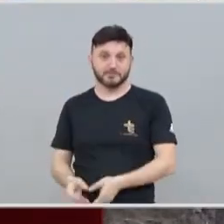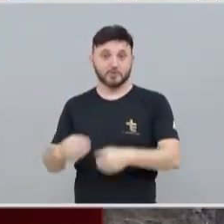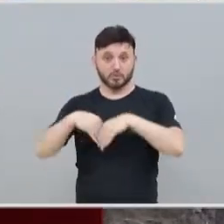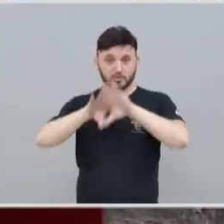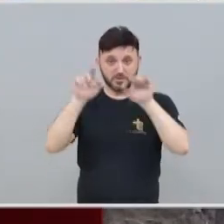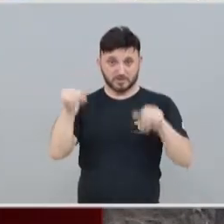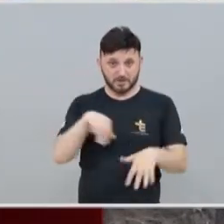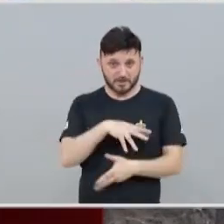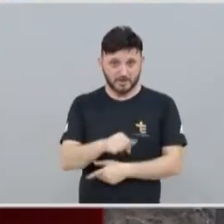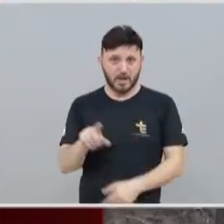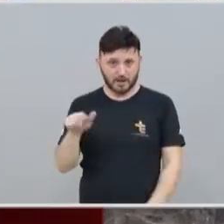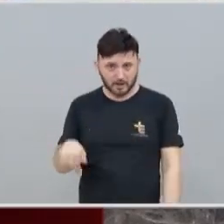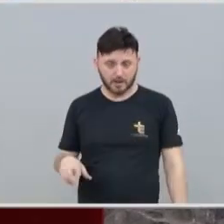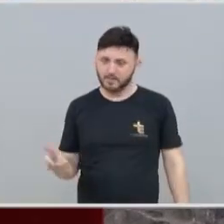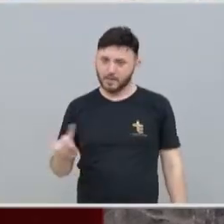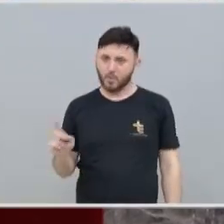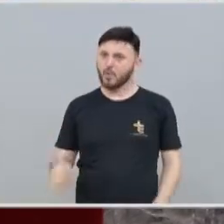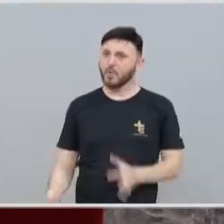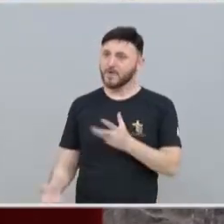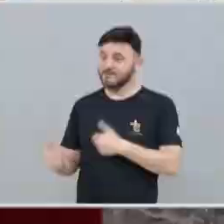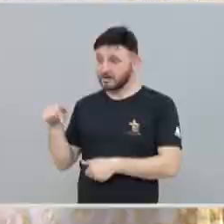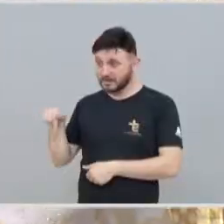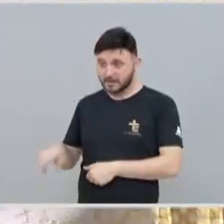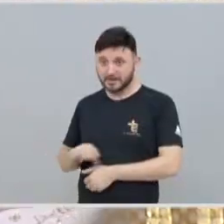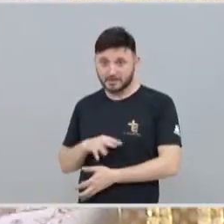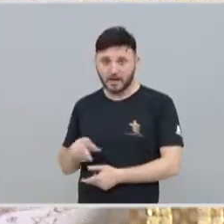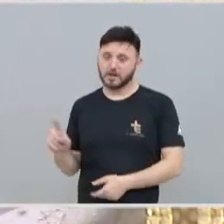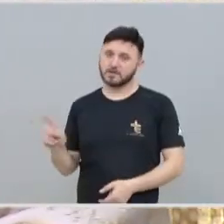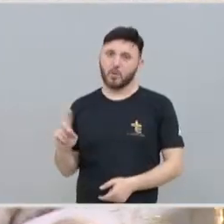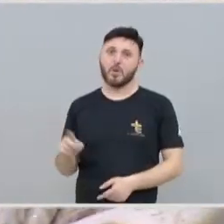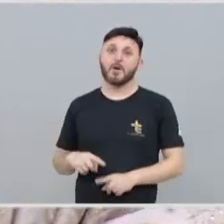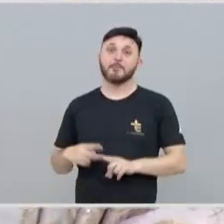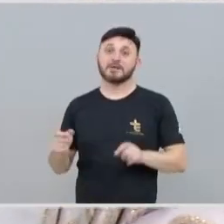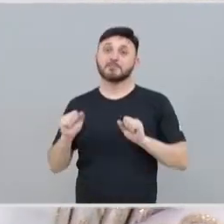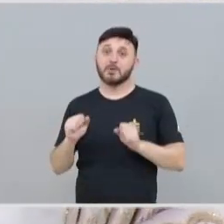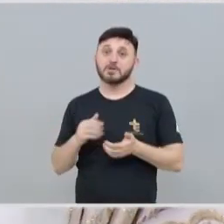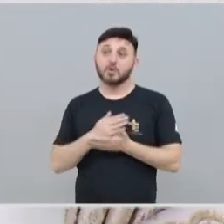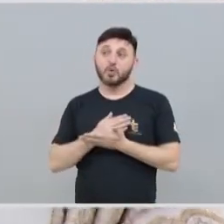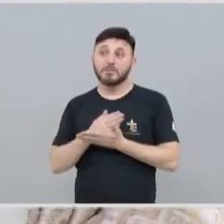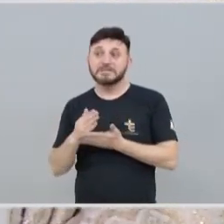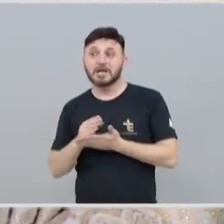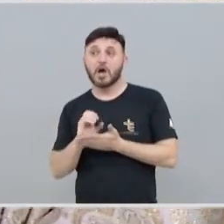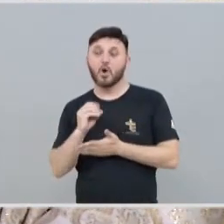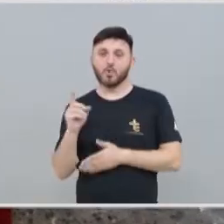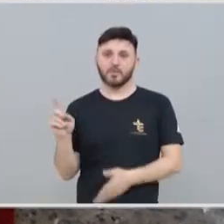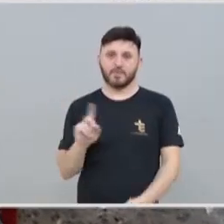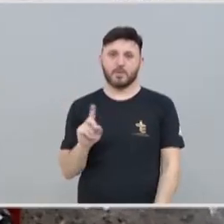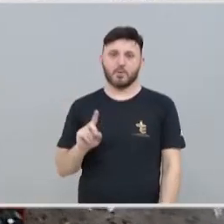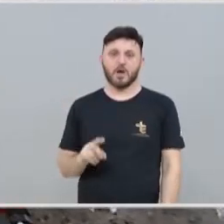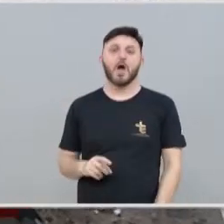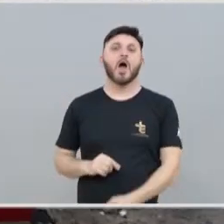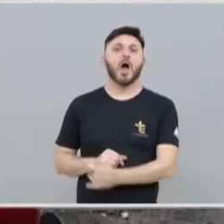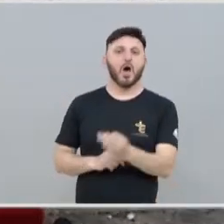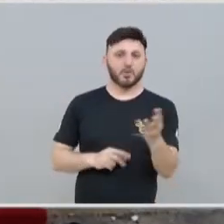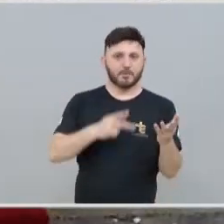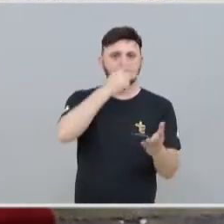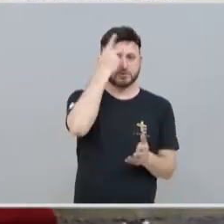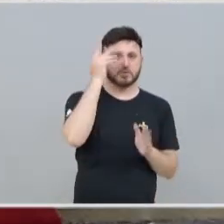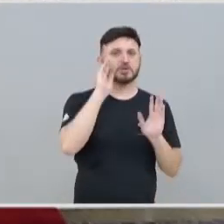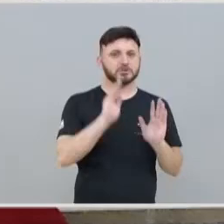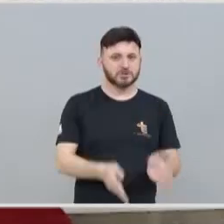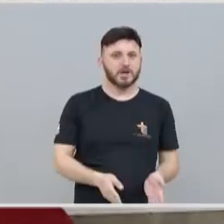o inferno é aqui não ele pode começar ou não para alguns é um céu